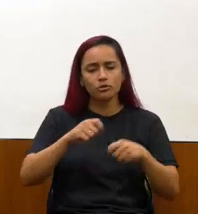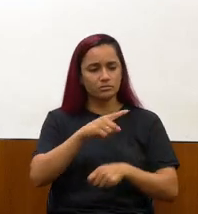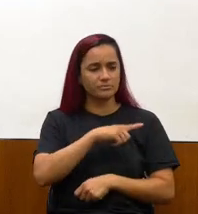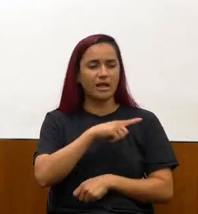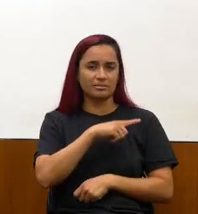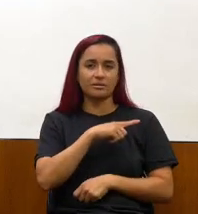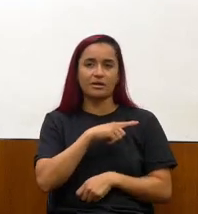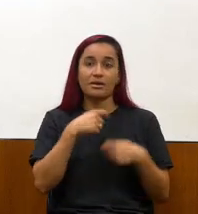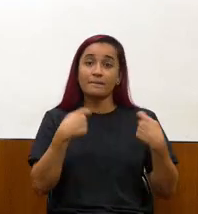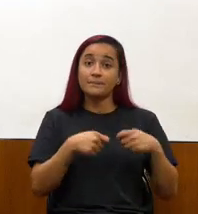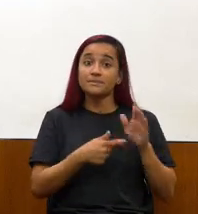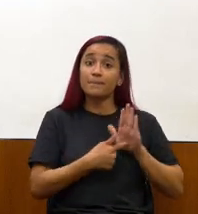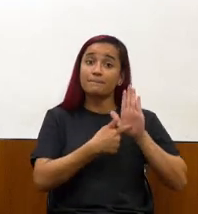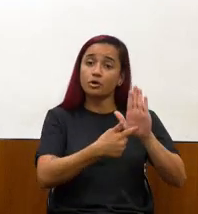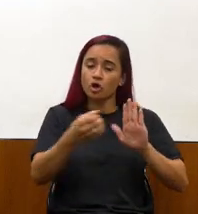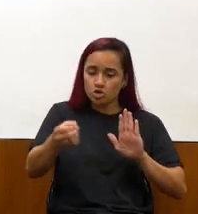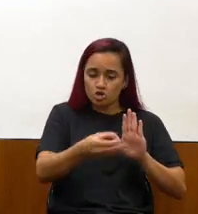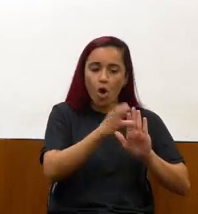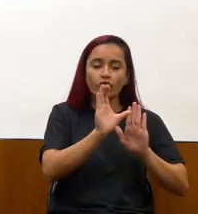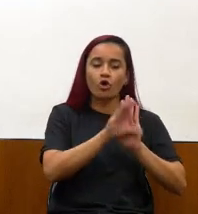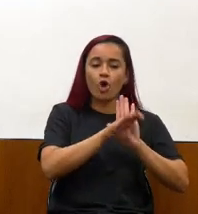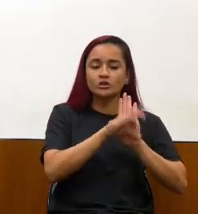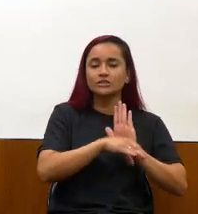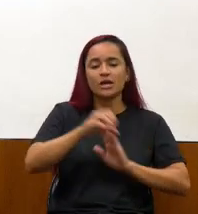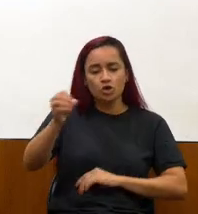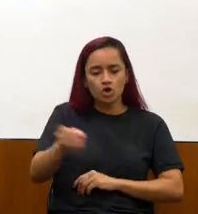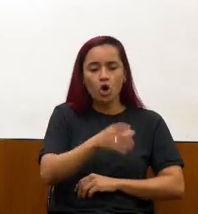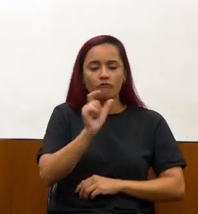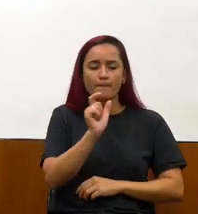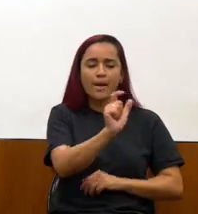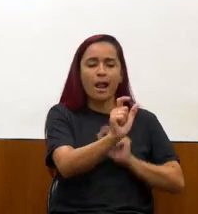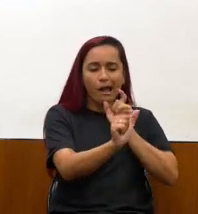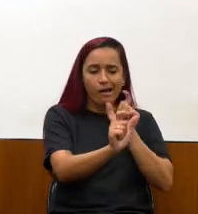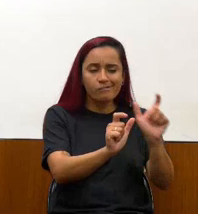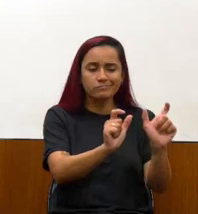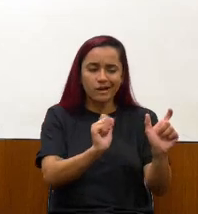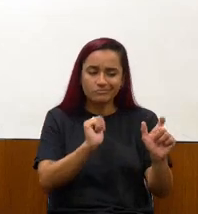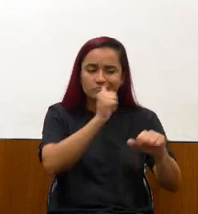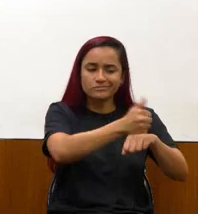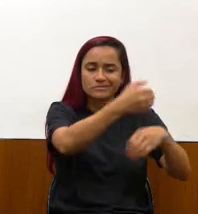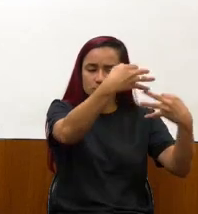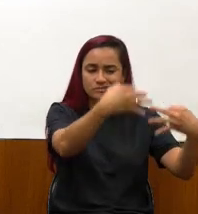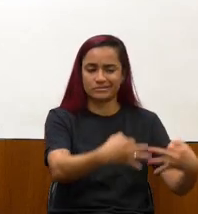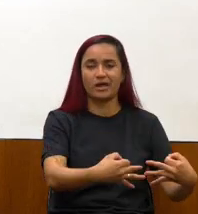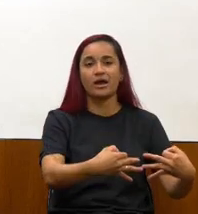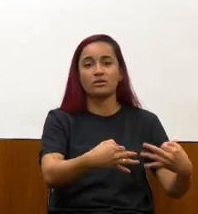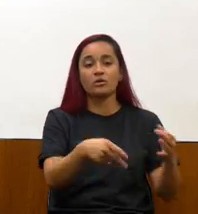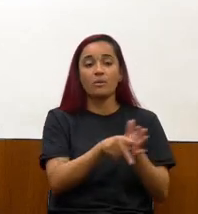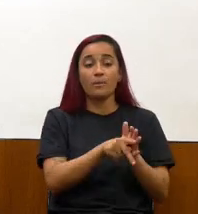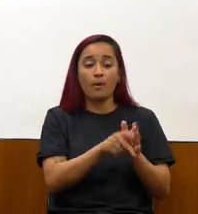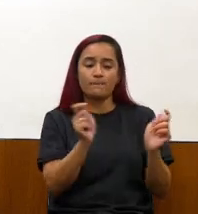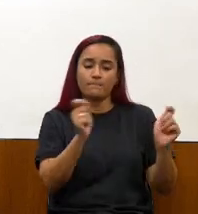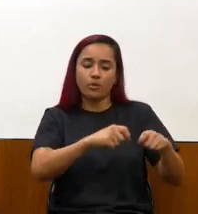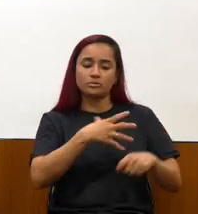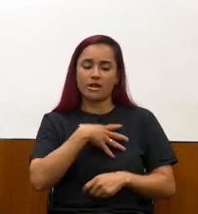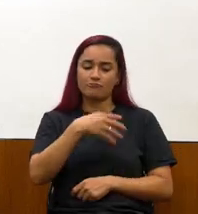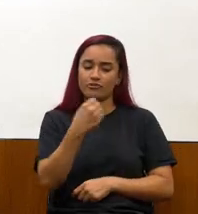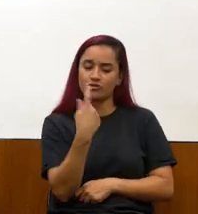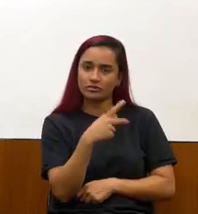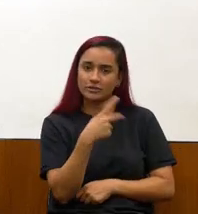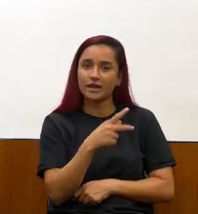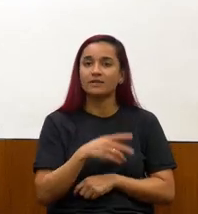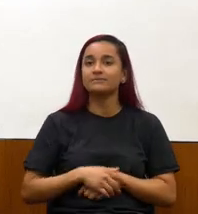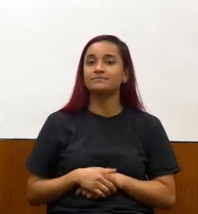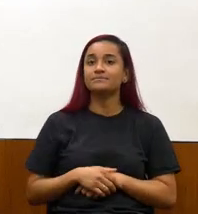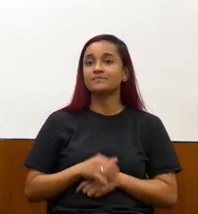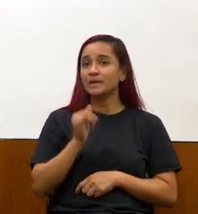família. É trocar as impossibilidades que ela vê no filho dela por possibilidades. É trocar, por exemplo, que o filho dela não